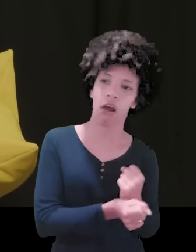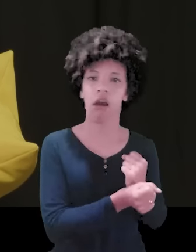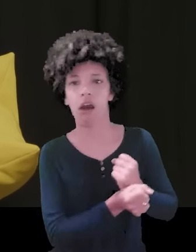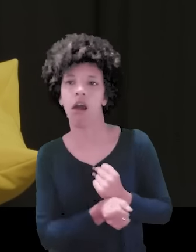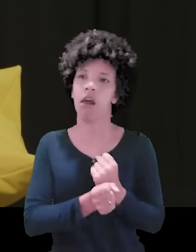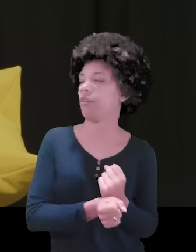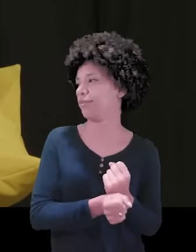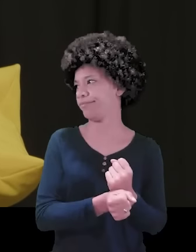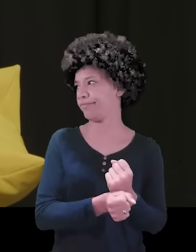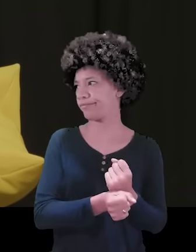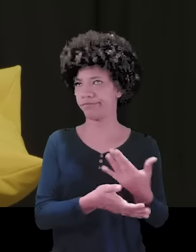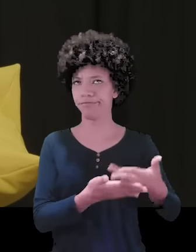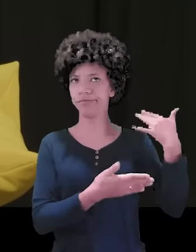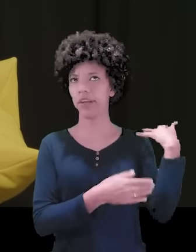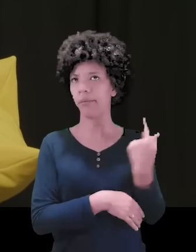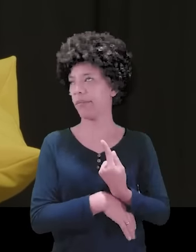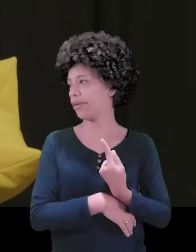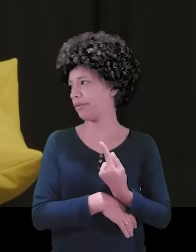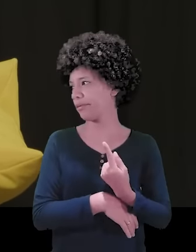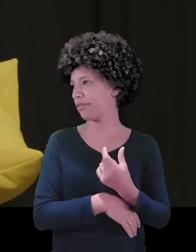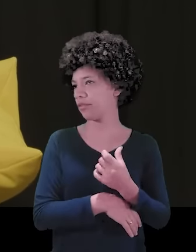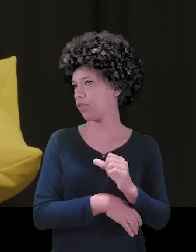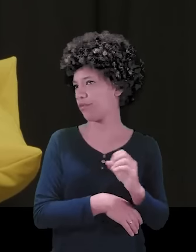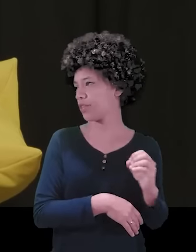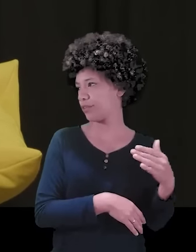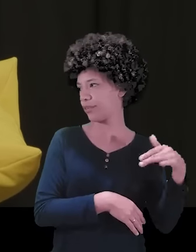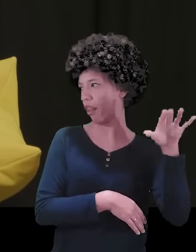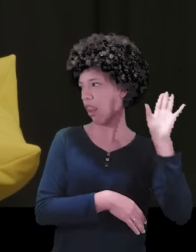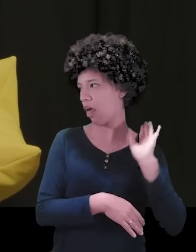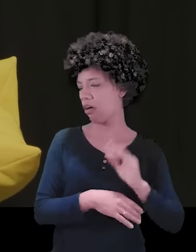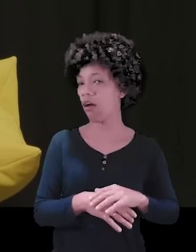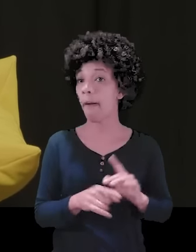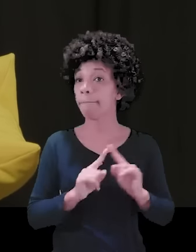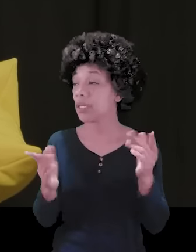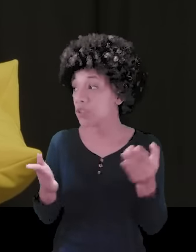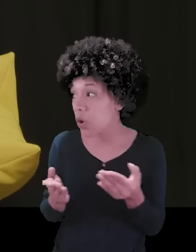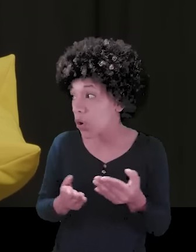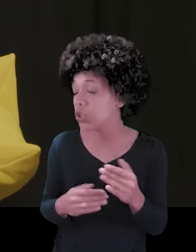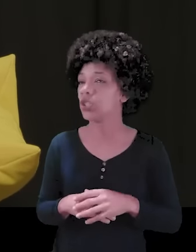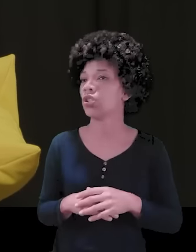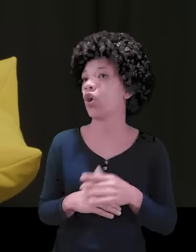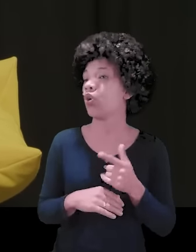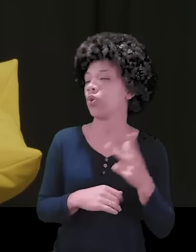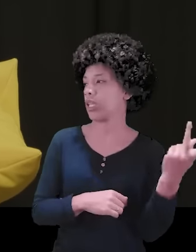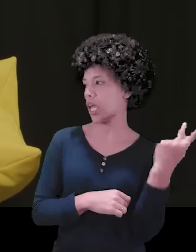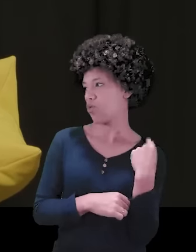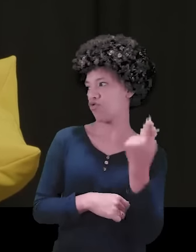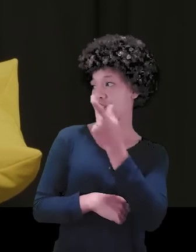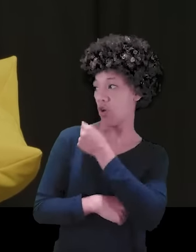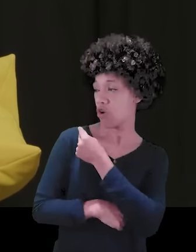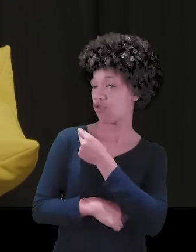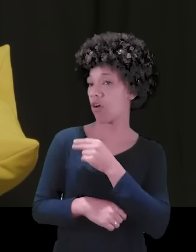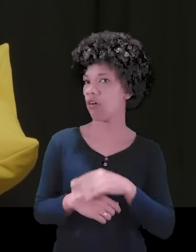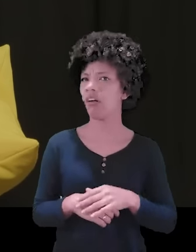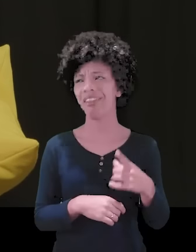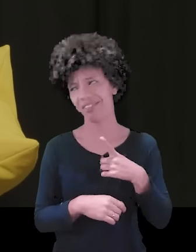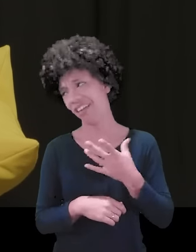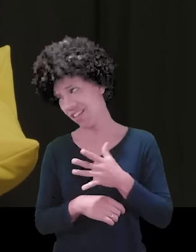isso daí foi em um daí bolinha Hoje não tem o chicote